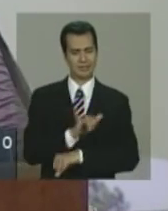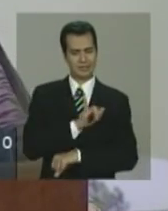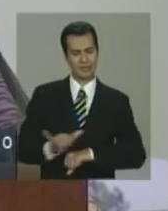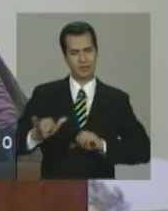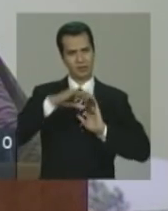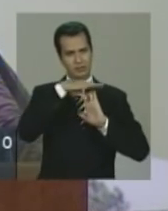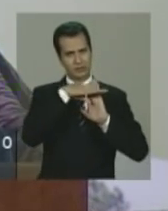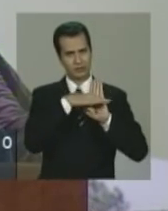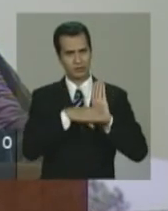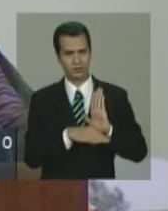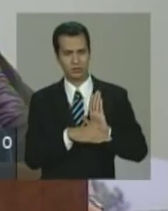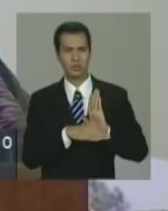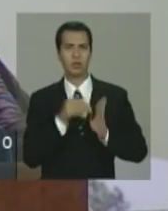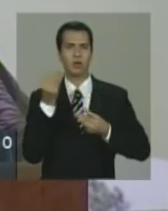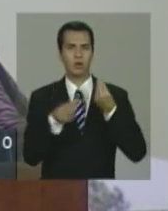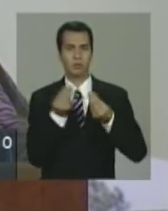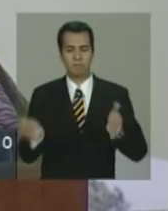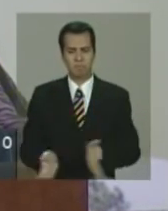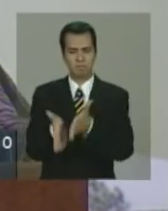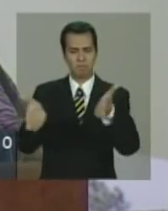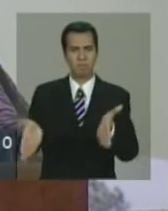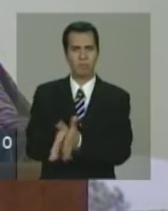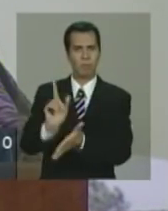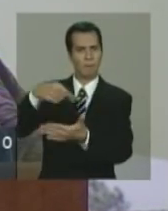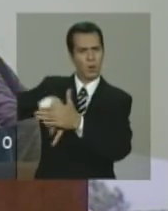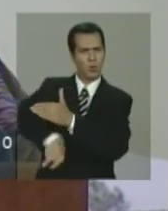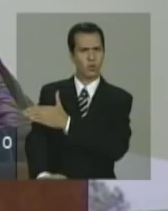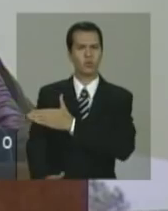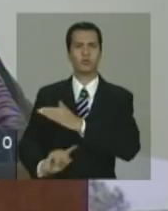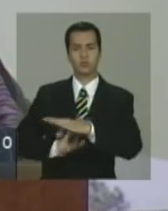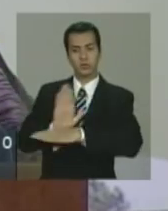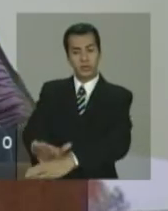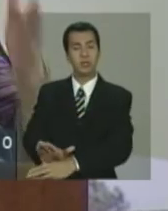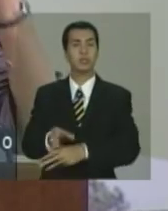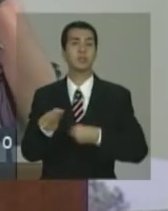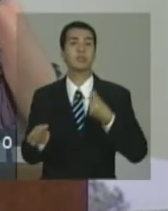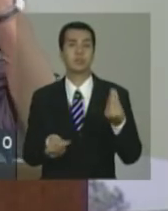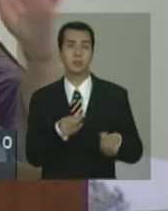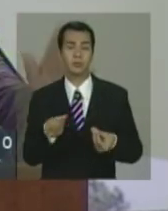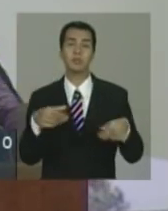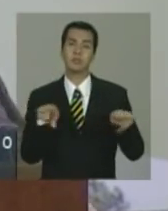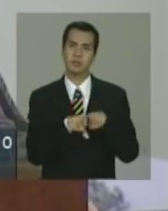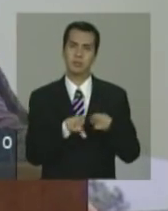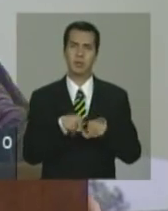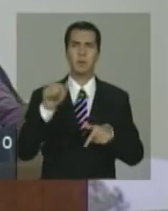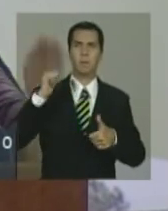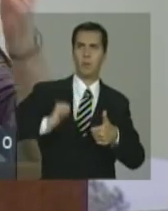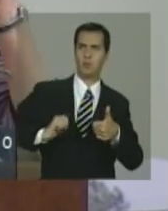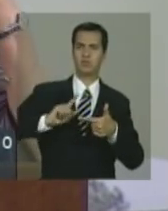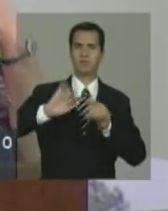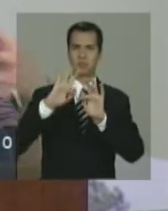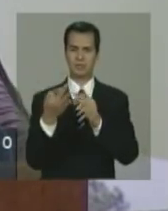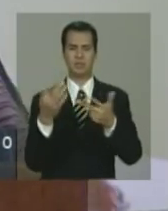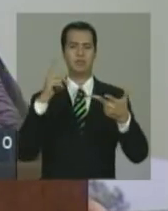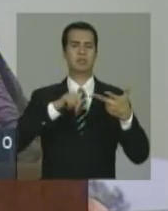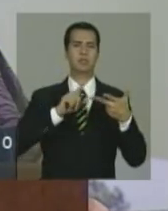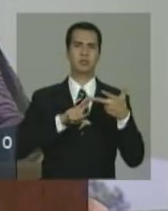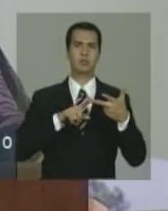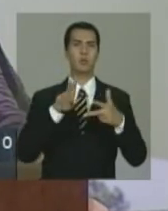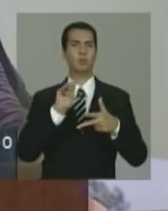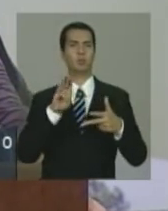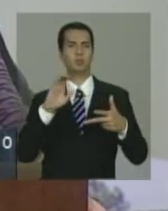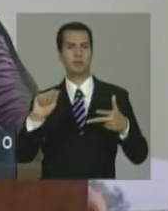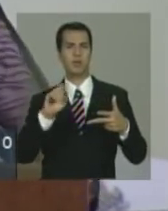de combate à miséria no Brasil, junto com toda o Bolsa Família, com a nossa